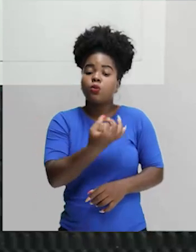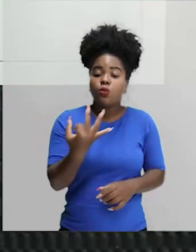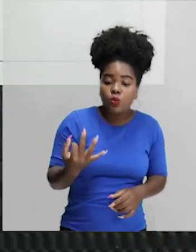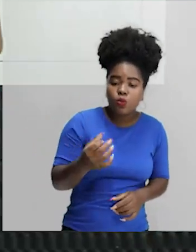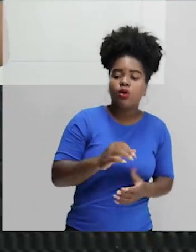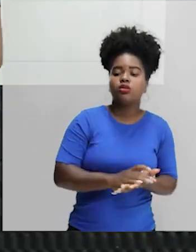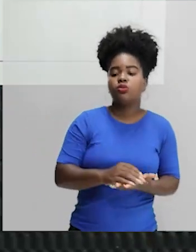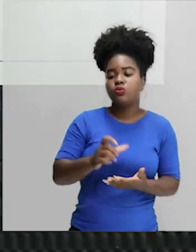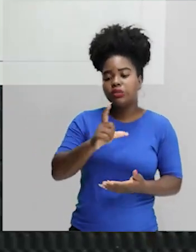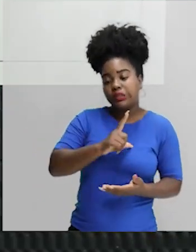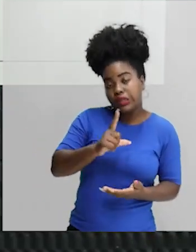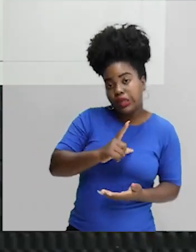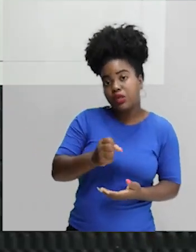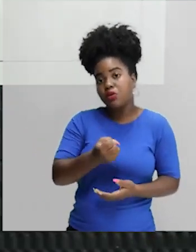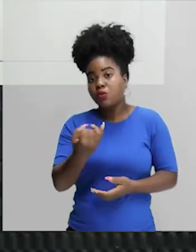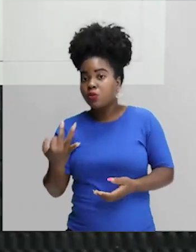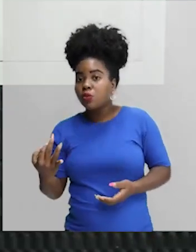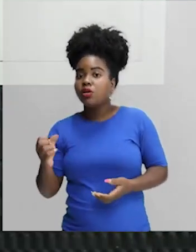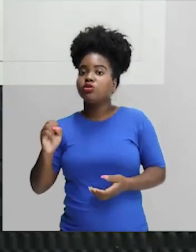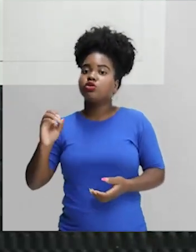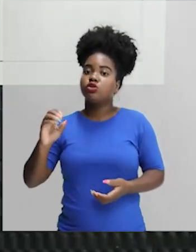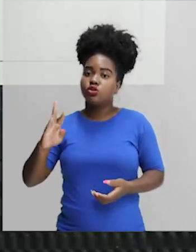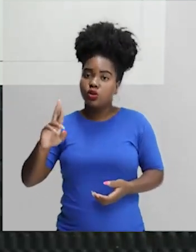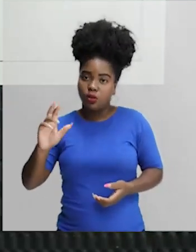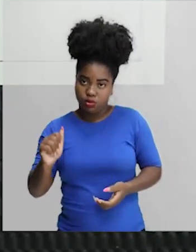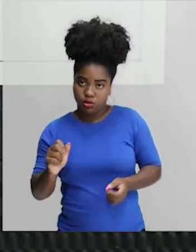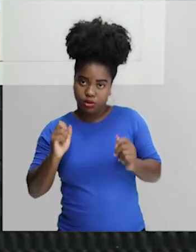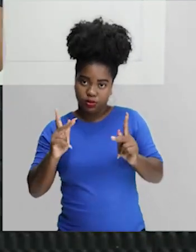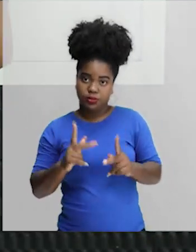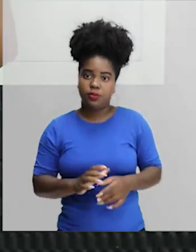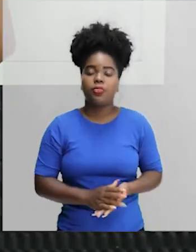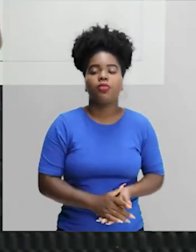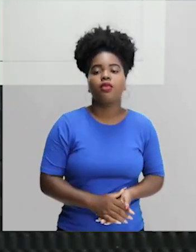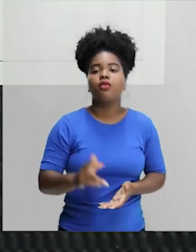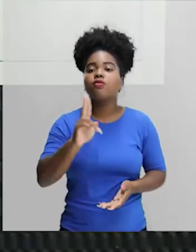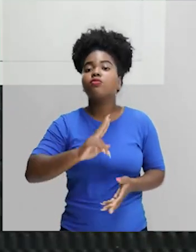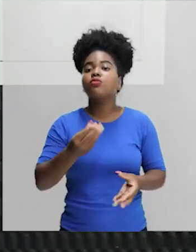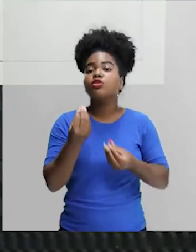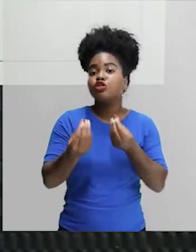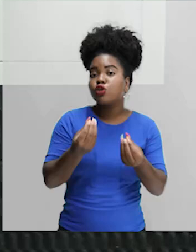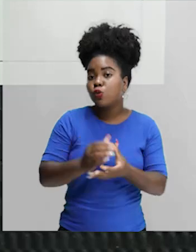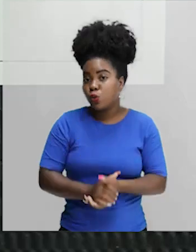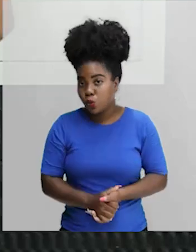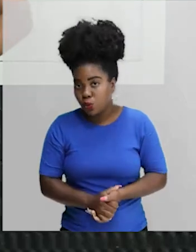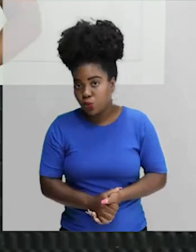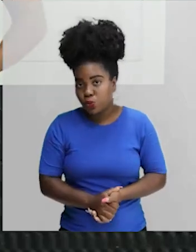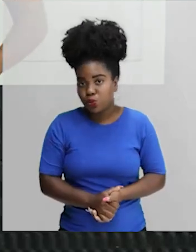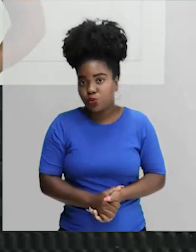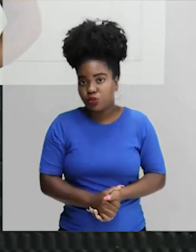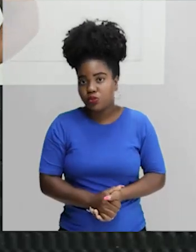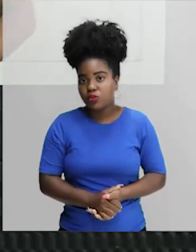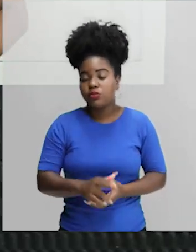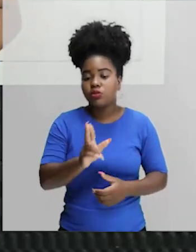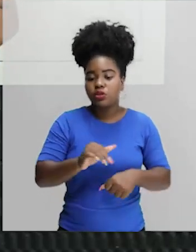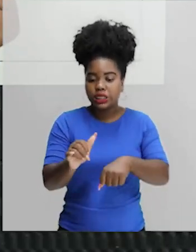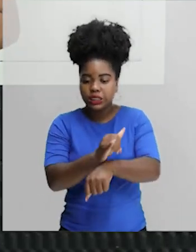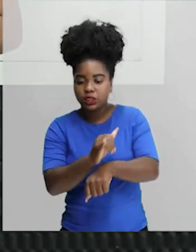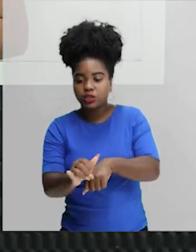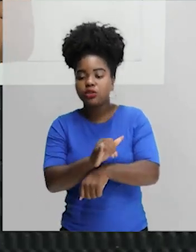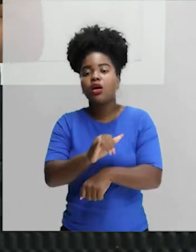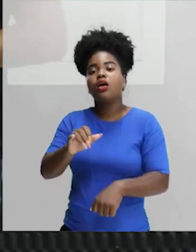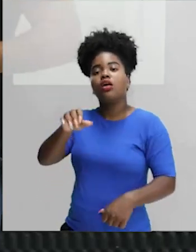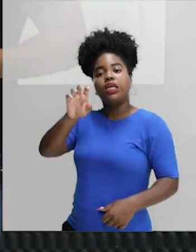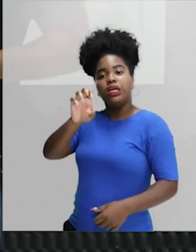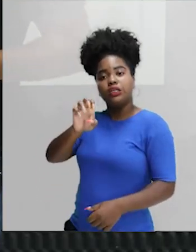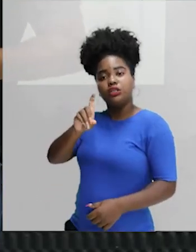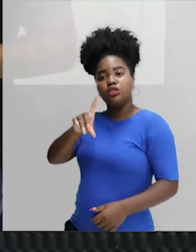sobrou. Então a gente vai fazer essa divisão utilizando o dispositivo de Briot-Ruffini. Lembrando que a